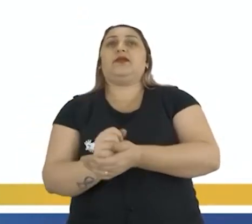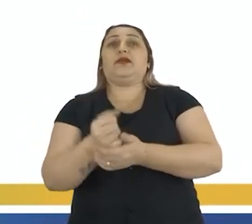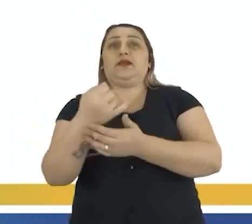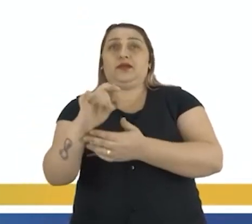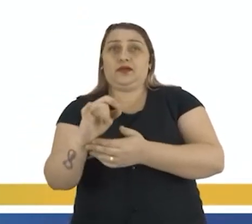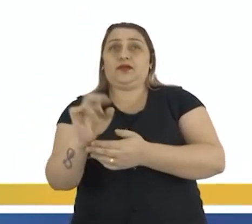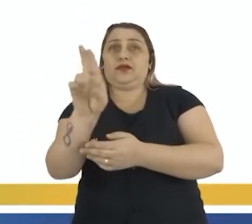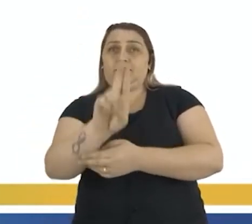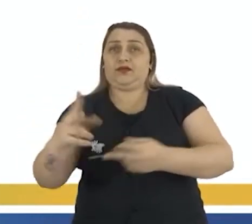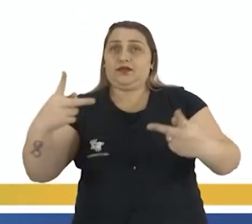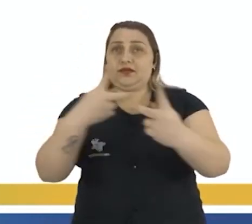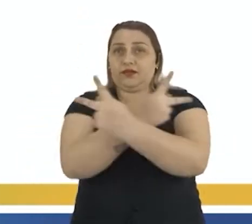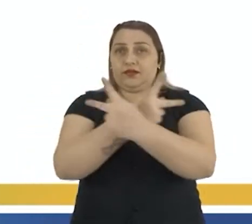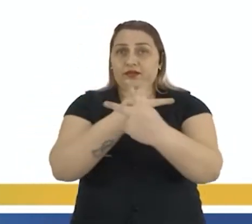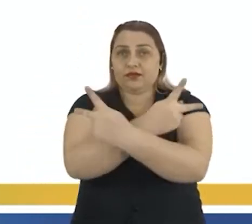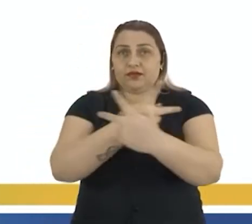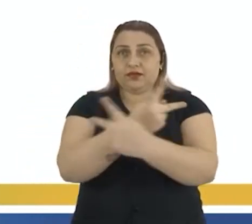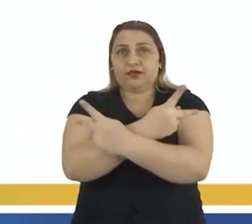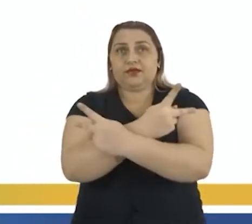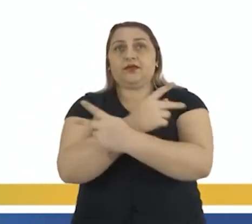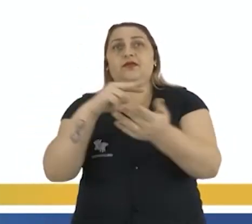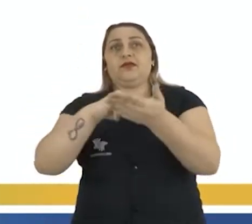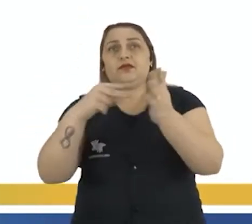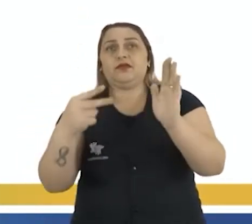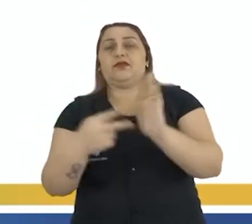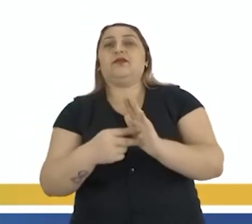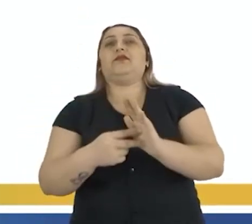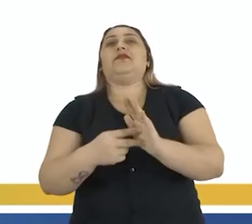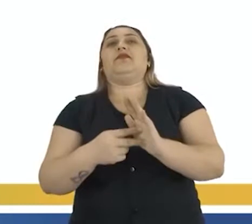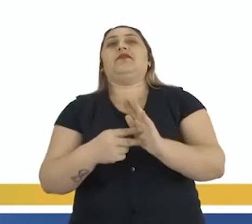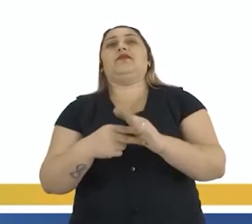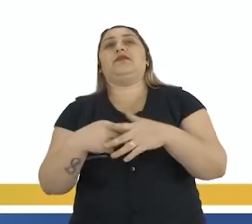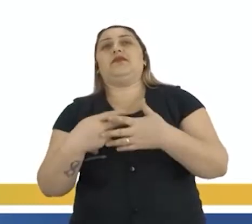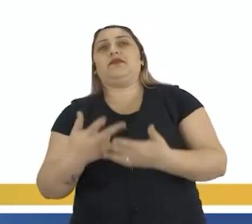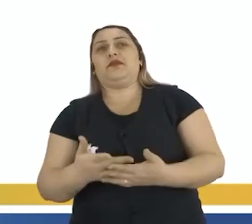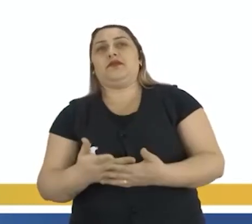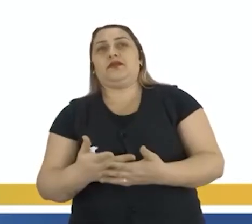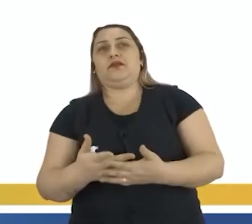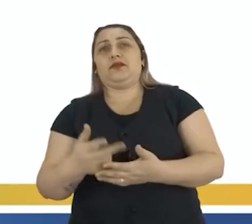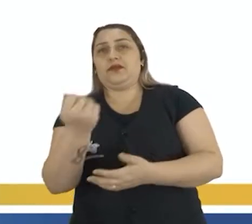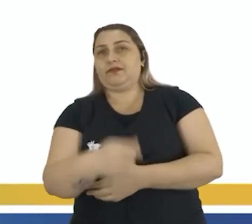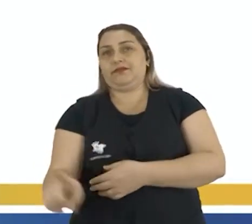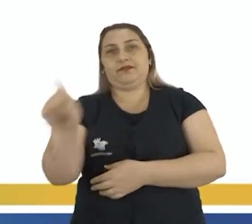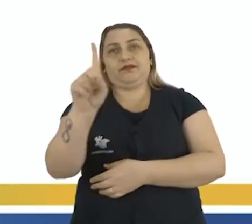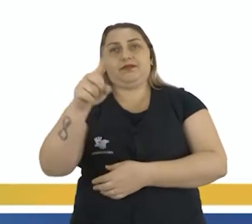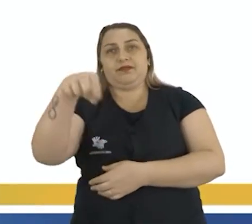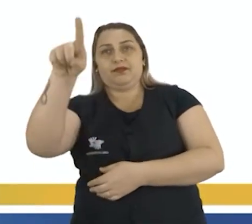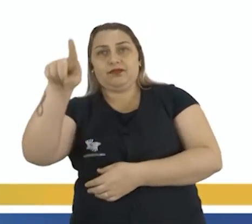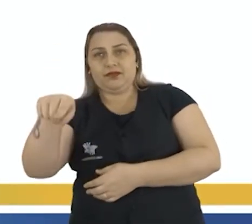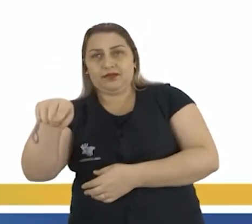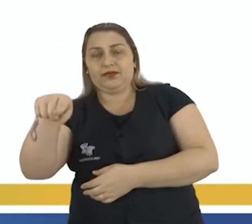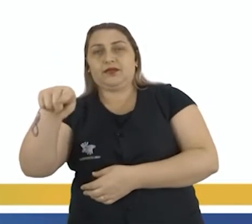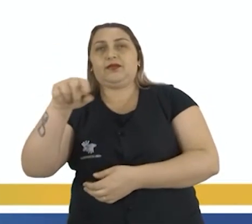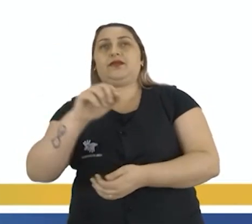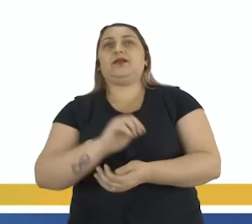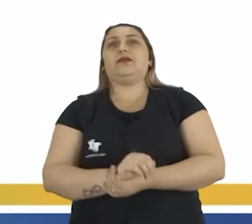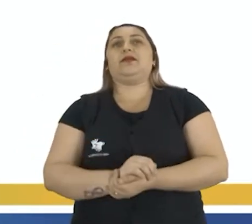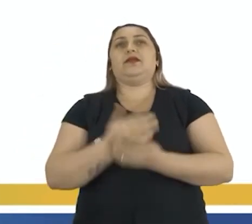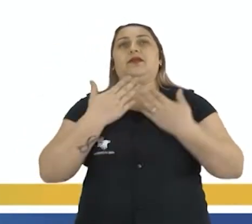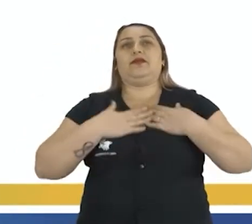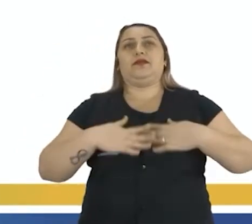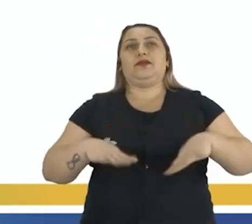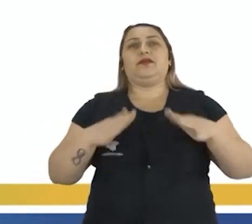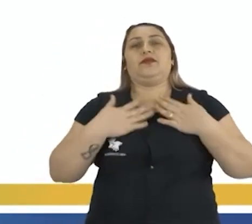for utilizado como preposição, que significa através de, por meio de, ele não tem acento. Então, fique